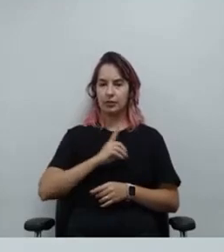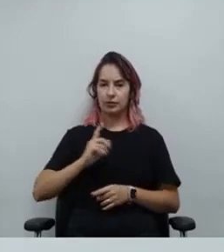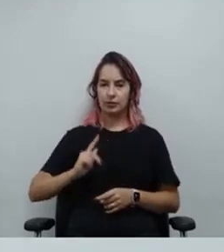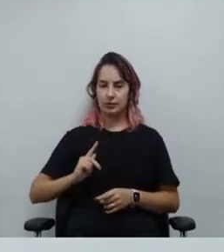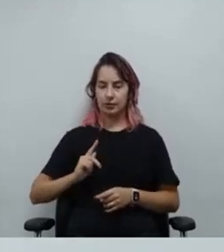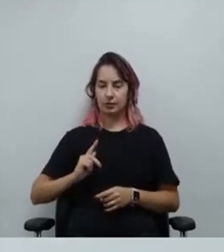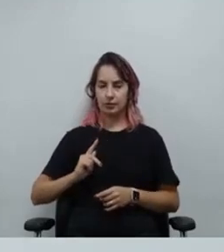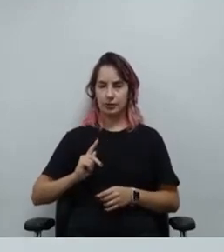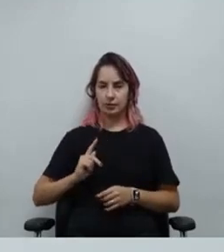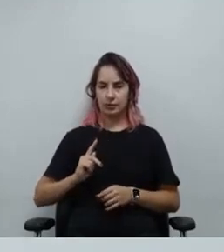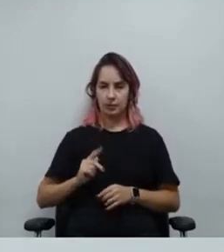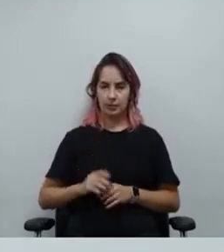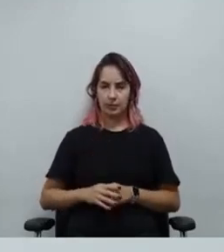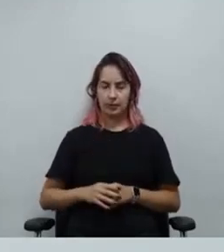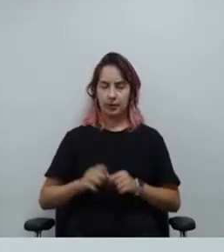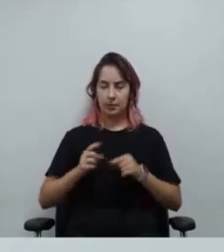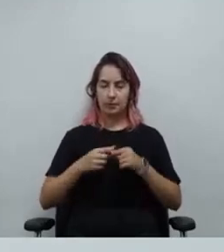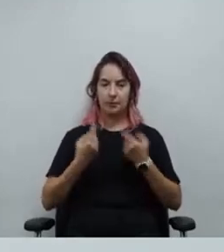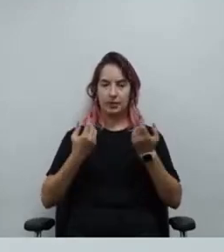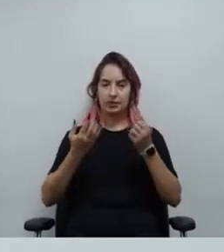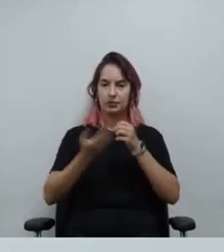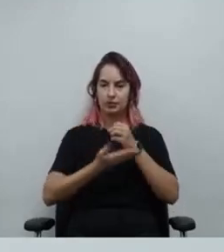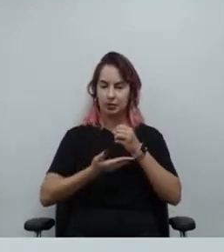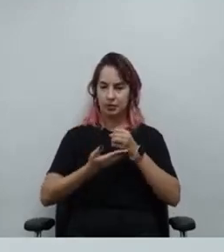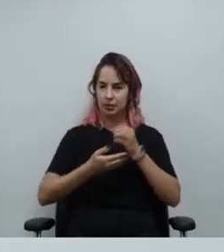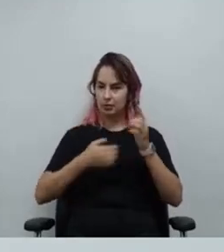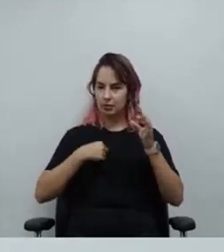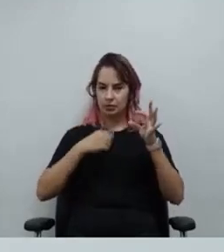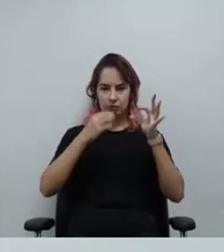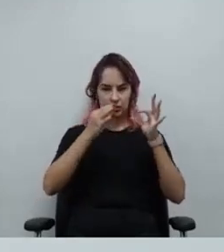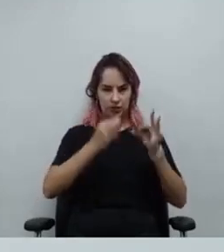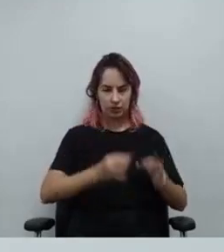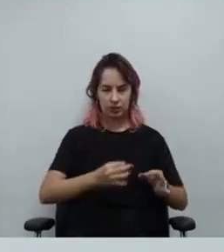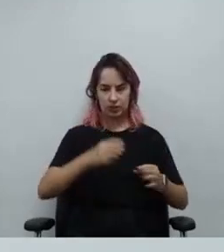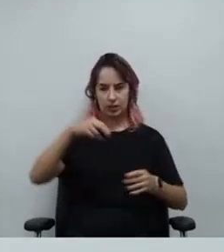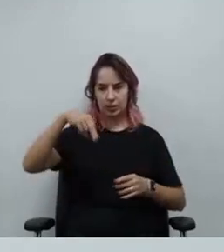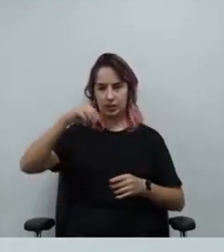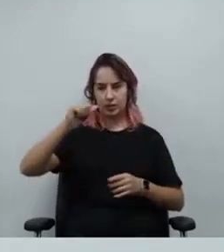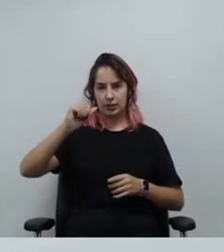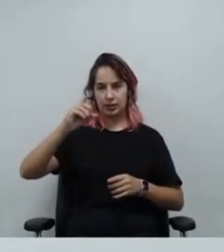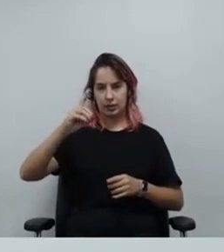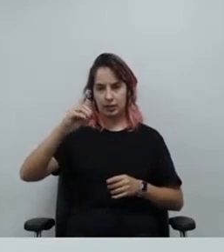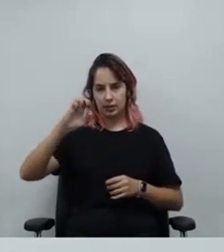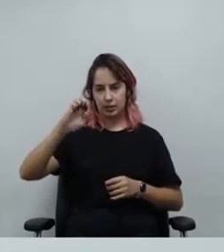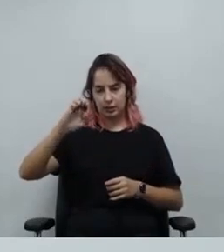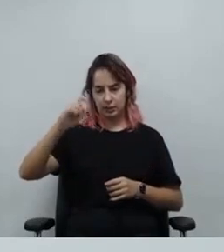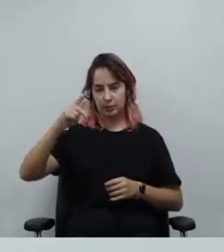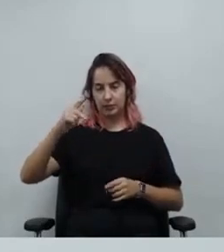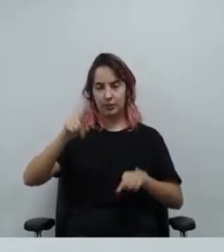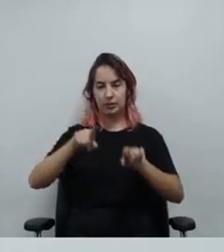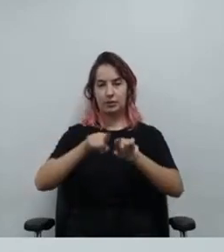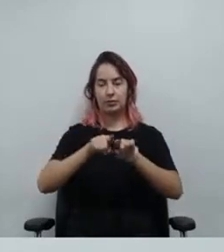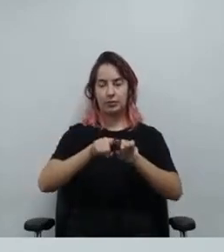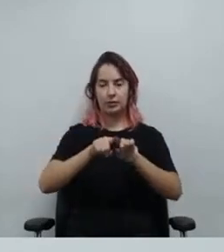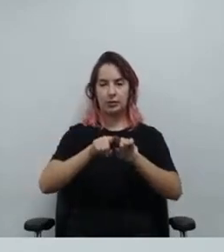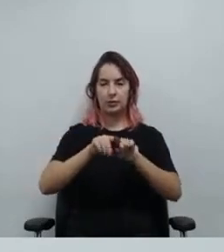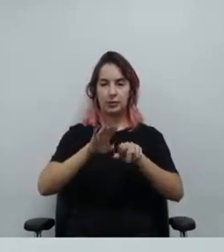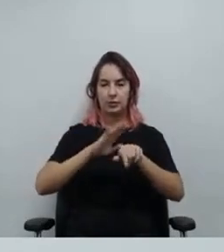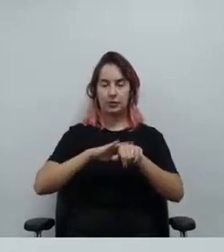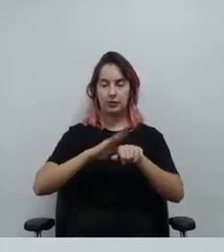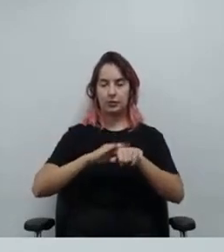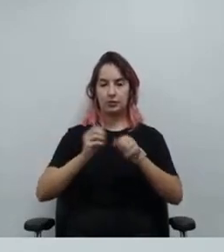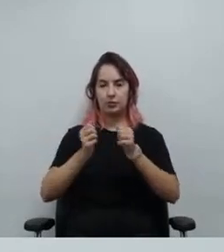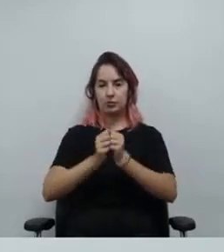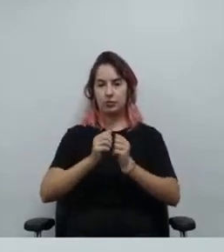nesse cenário, e foi fundamental, tenho certeza, a articulação da ANADEP e do CONDEG para que isso fosse feito e a